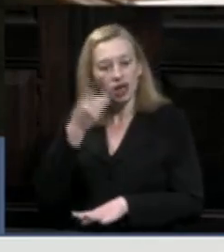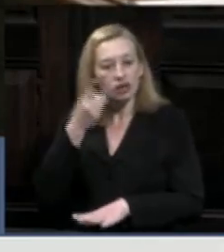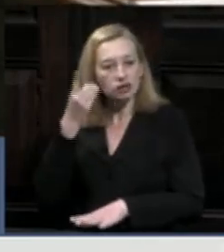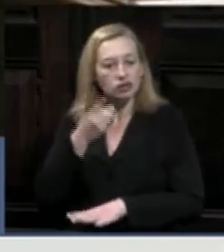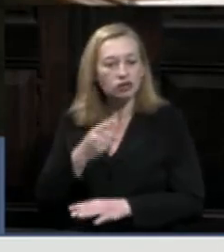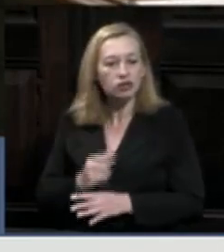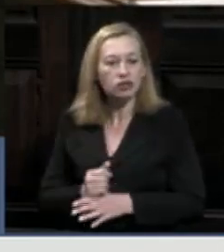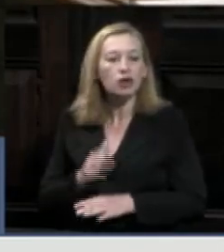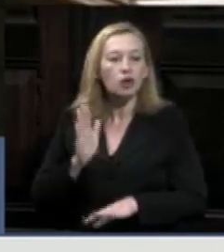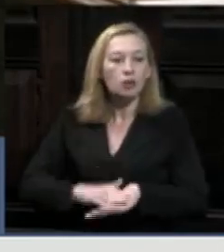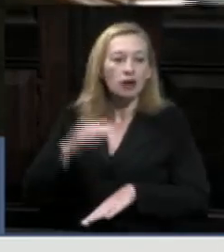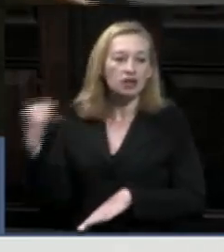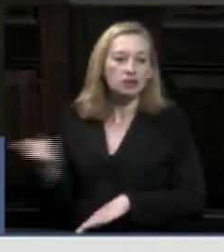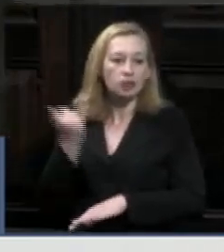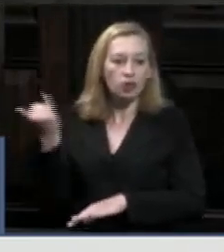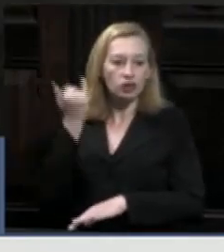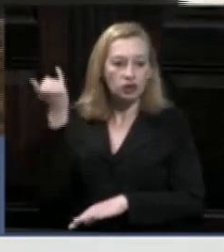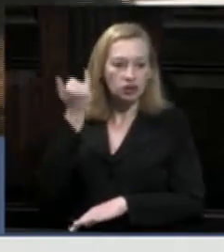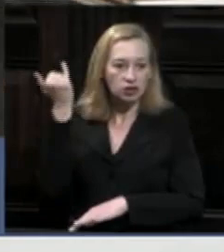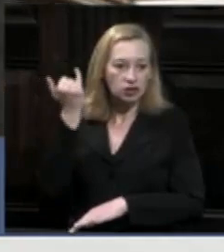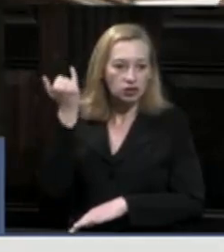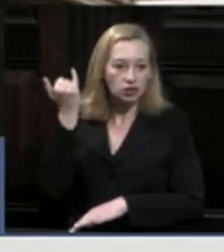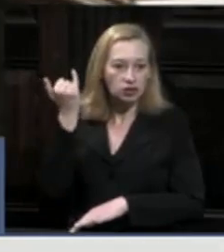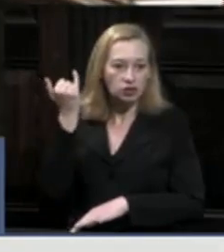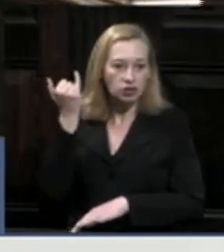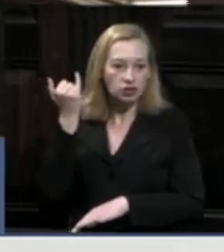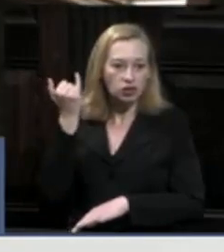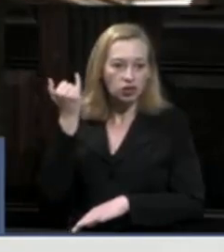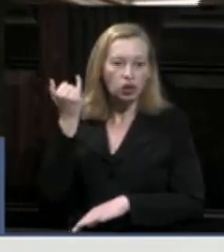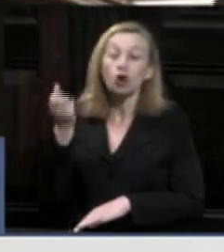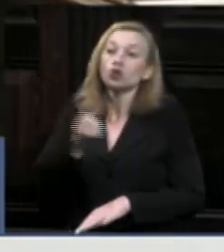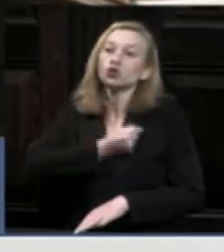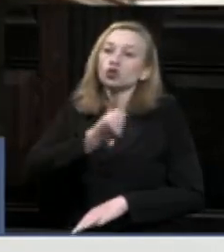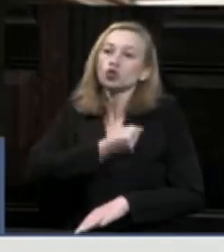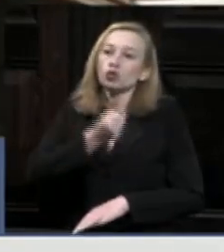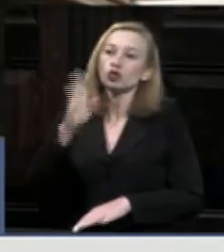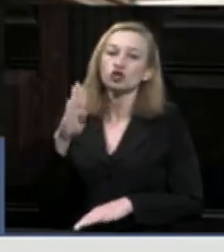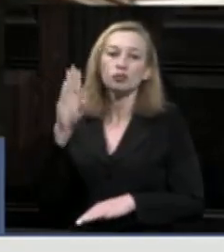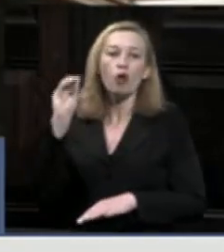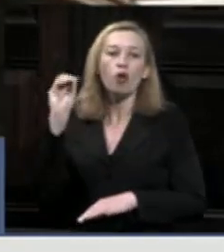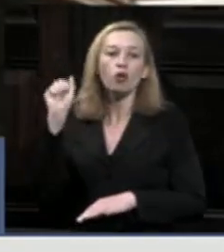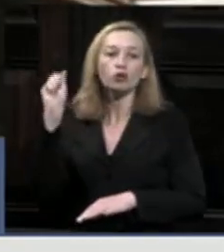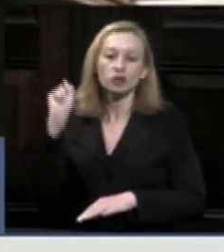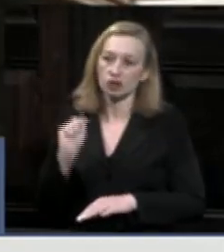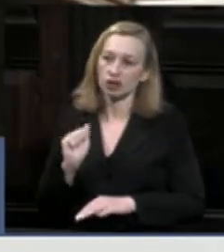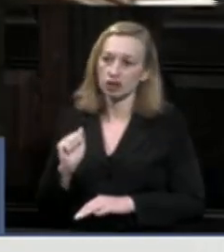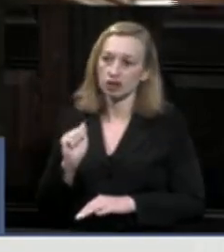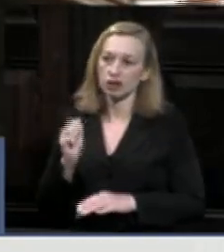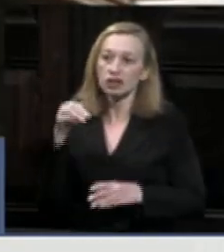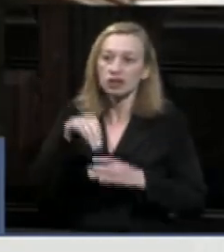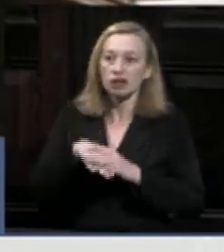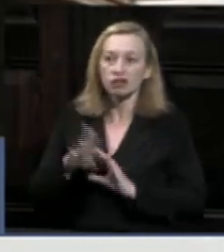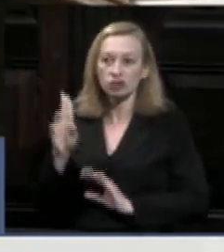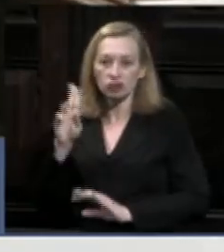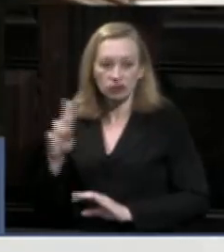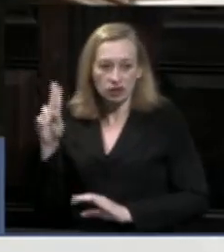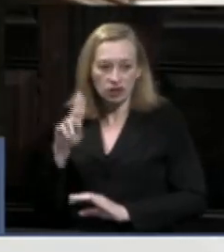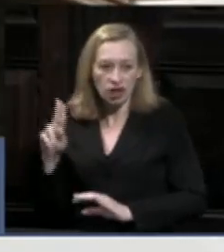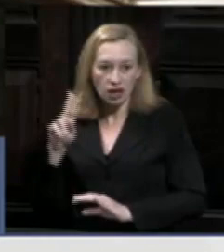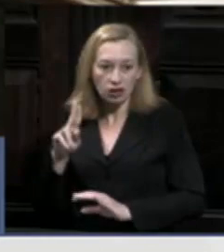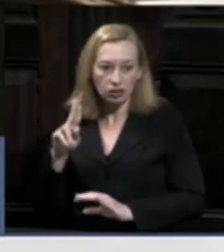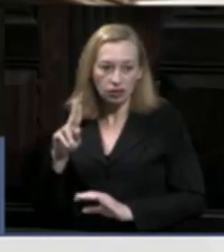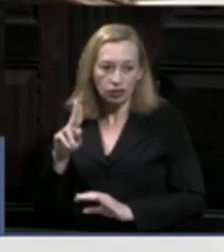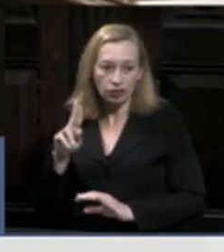mais importante de respeitar o acúmulo de bolsas um aluno cotista ele tem que ter o direito de ser também